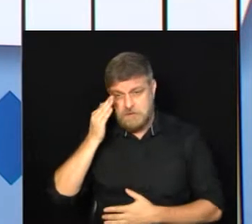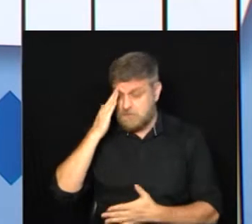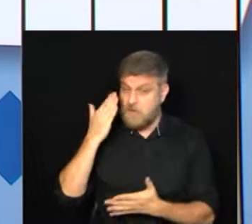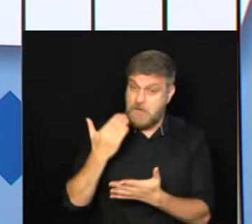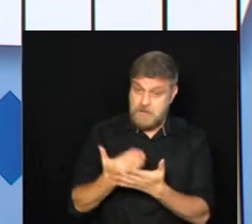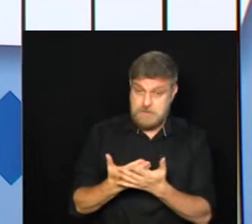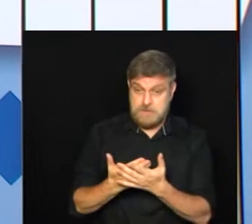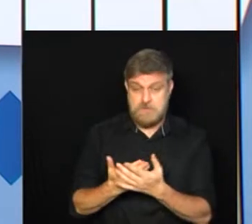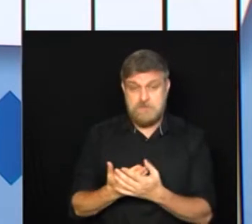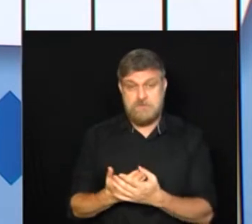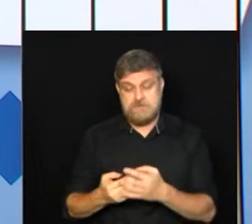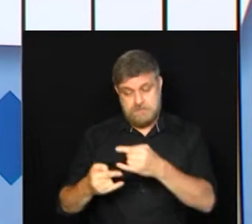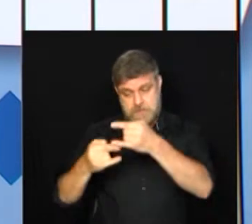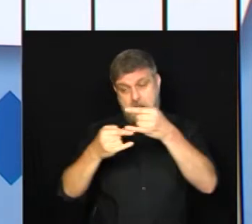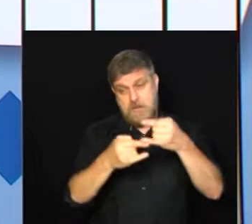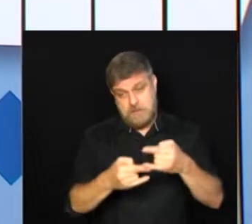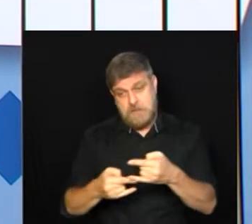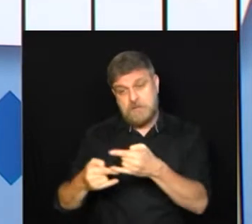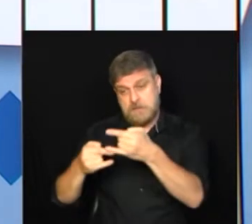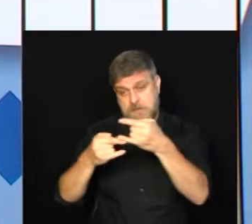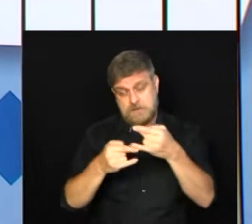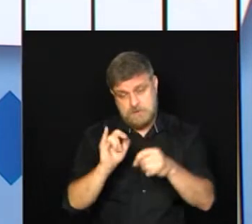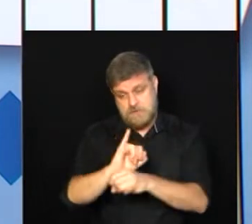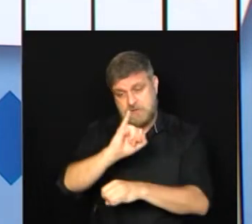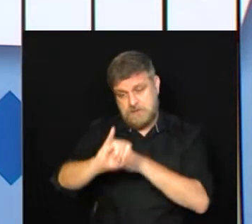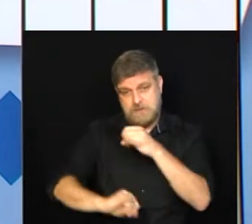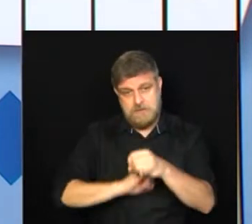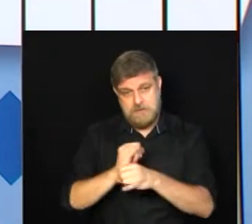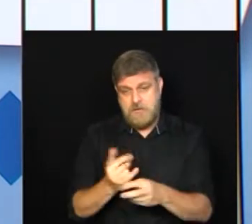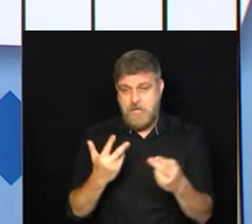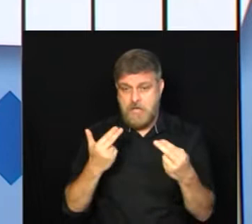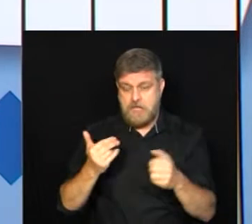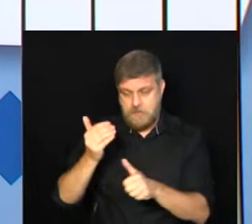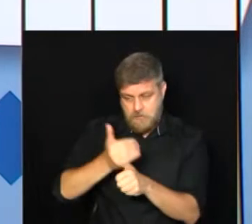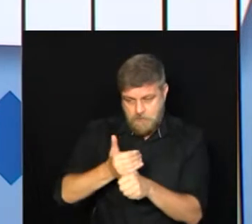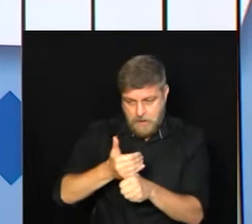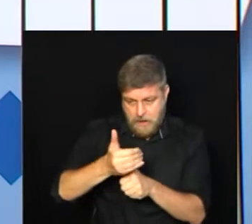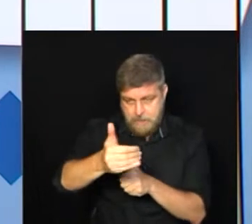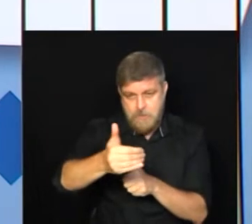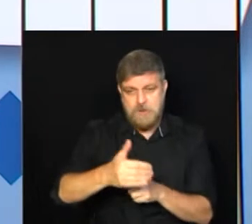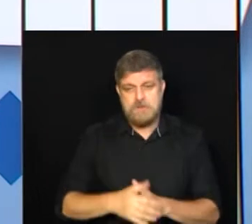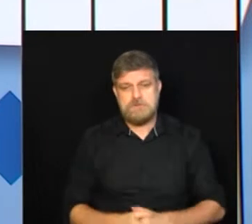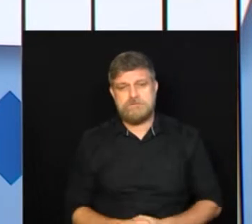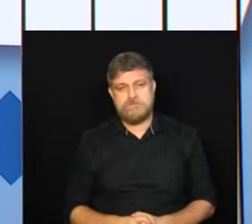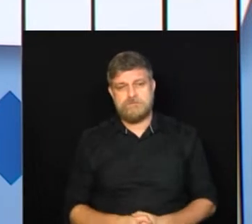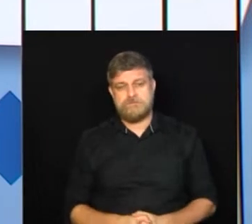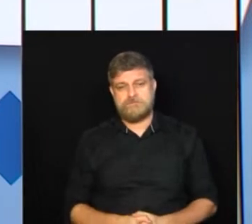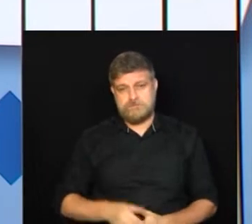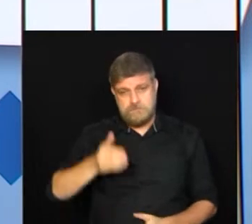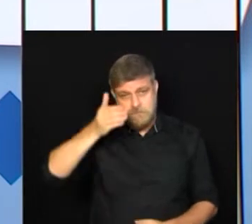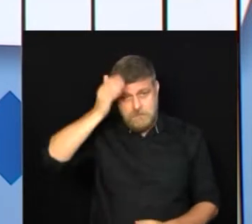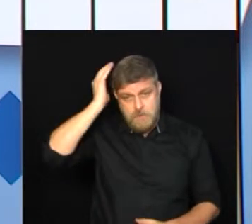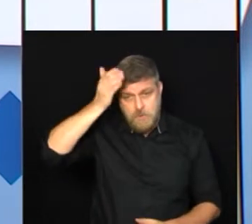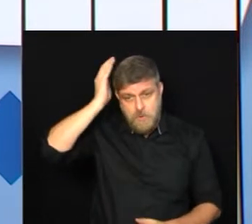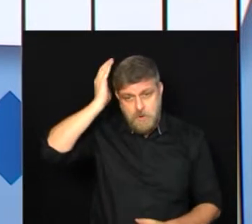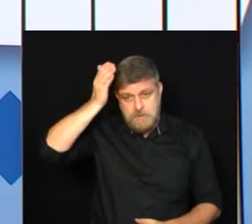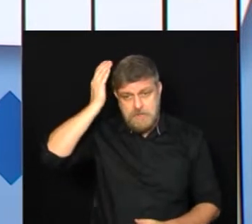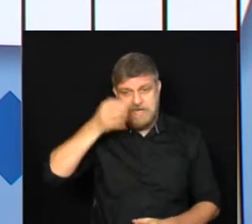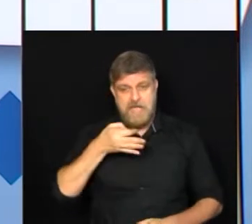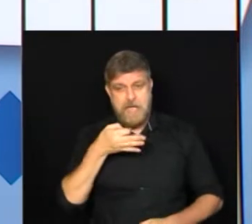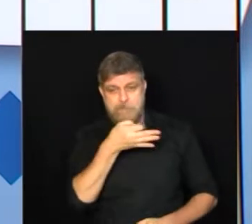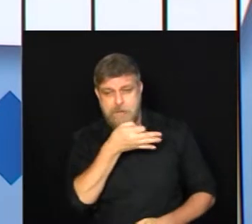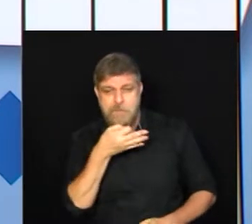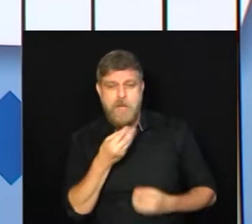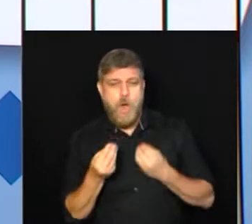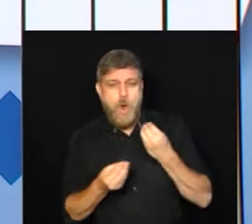será virtual na próxima semana, assim como foi a posse, né, Gabriel? Então, ele vai falar de